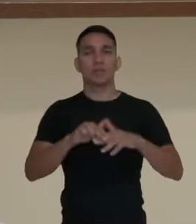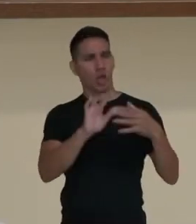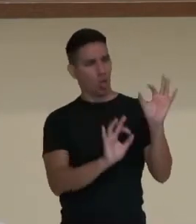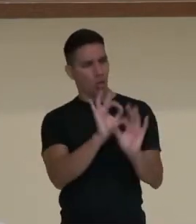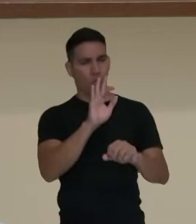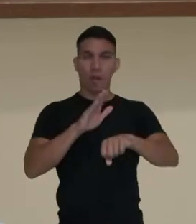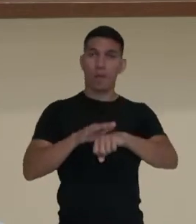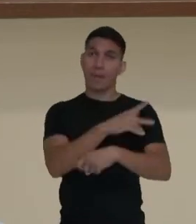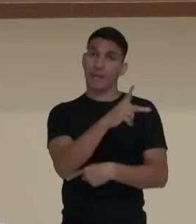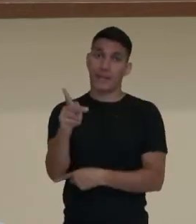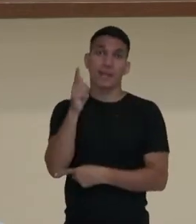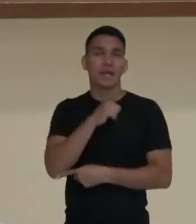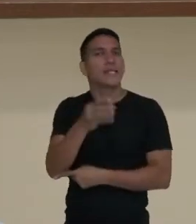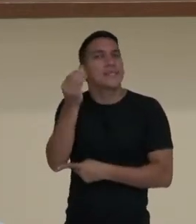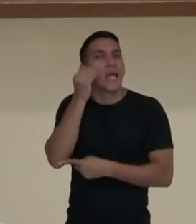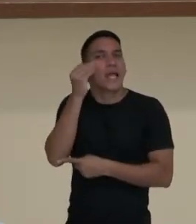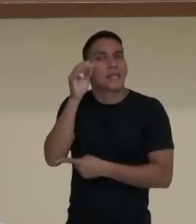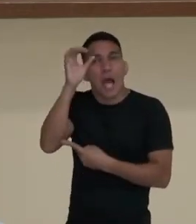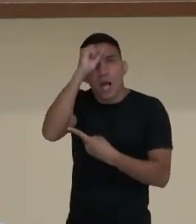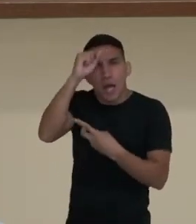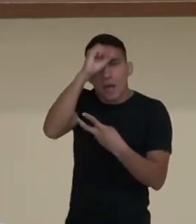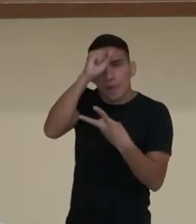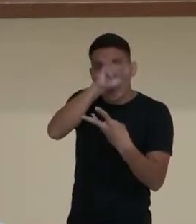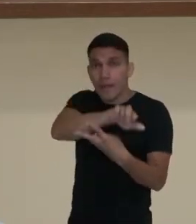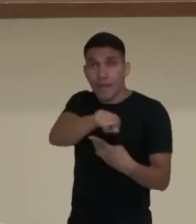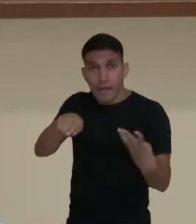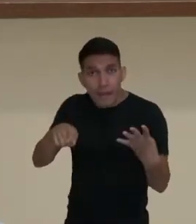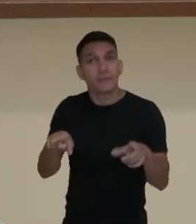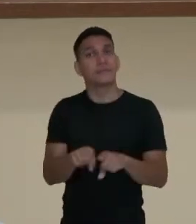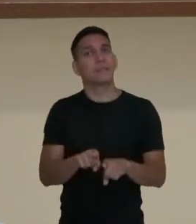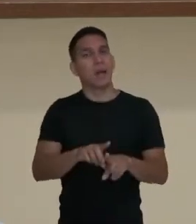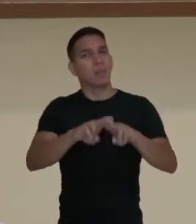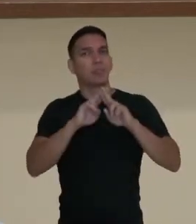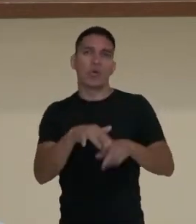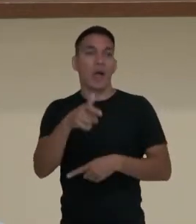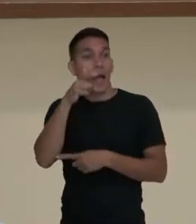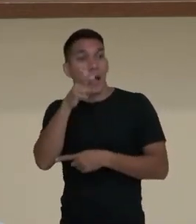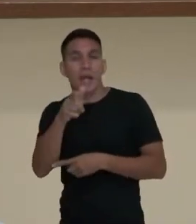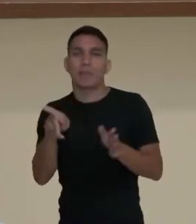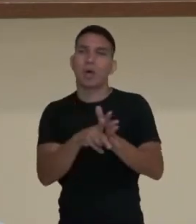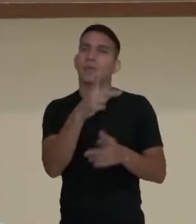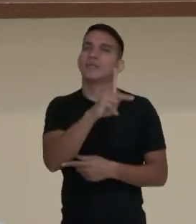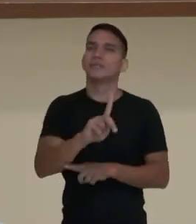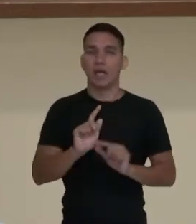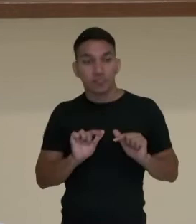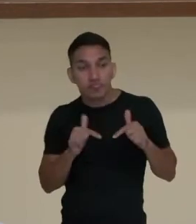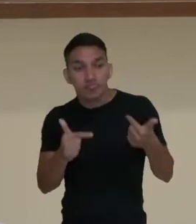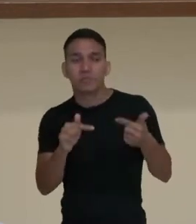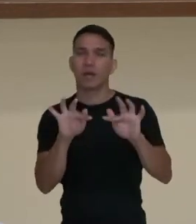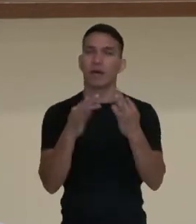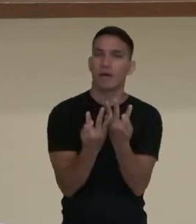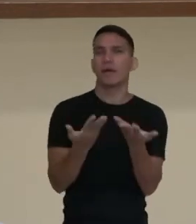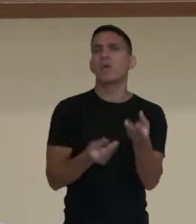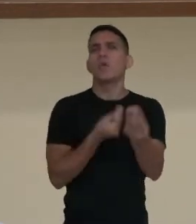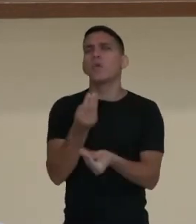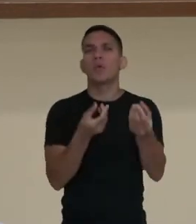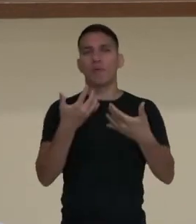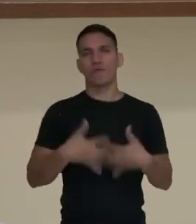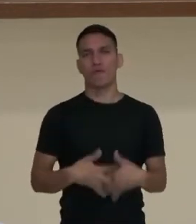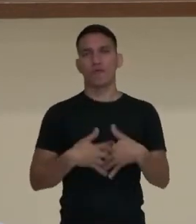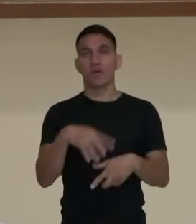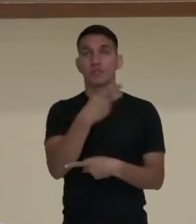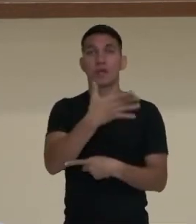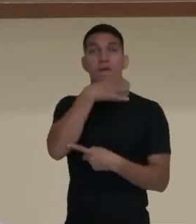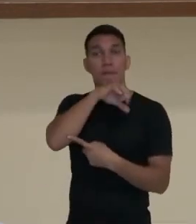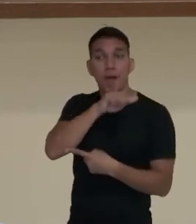organiza, tenta aprender essas coisas. Por exemplo, se interessa pelo trabalho da tua família, como que é o trabalho do teu